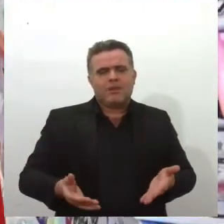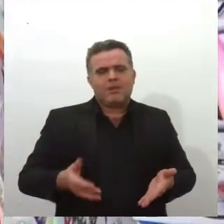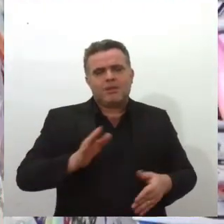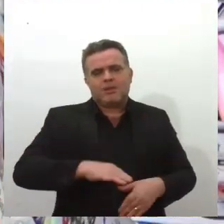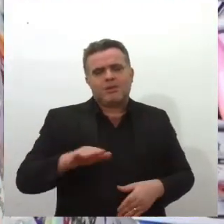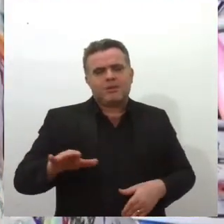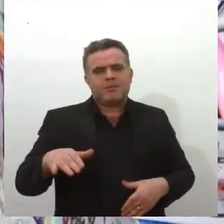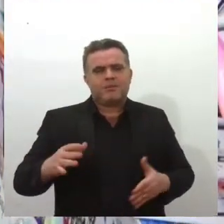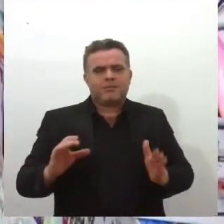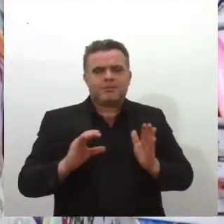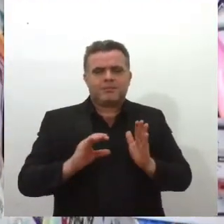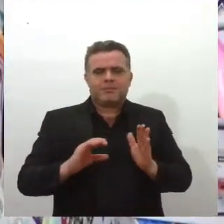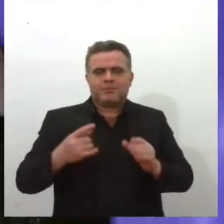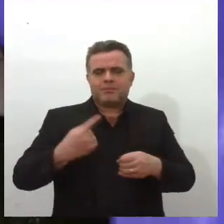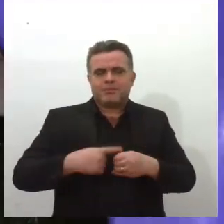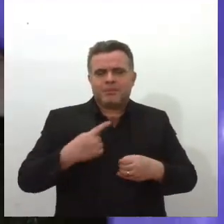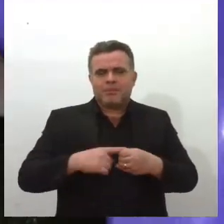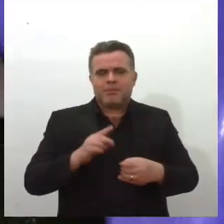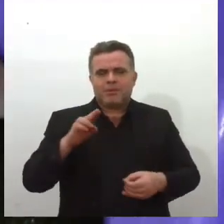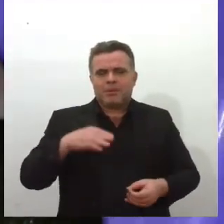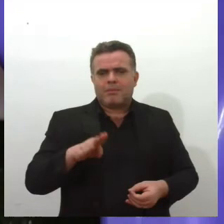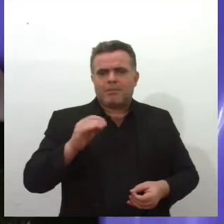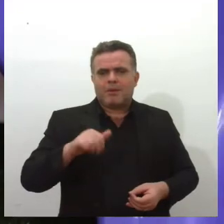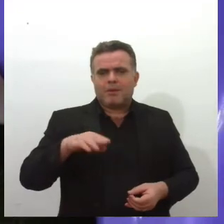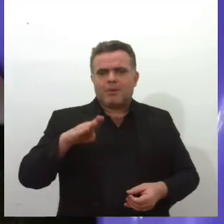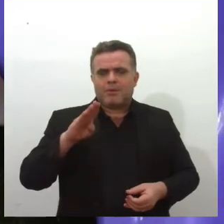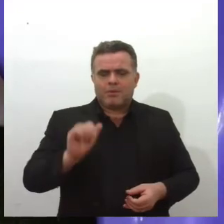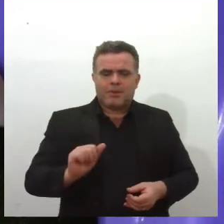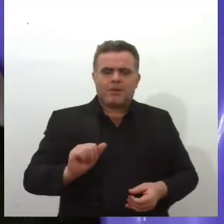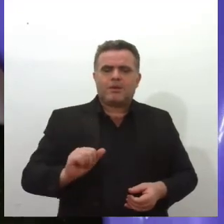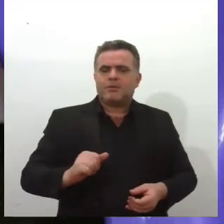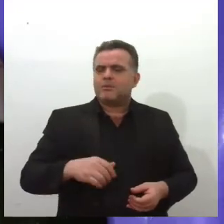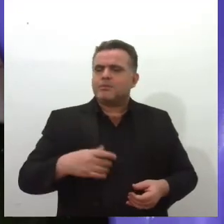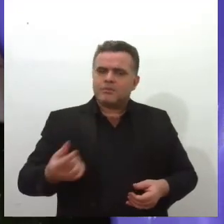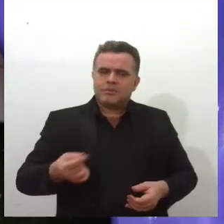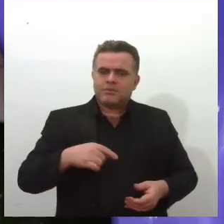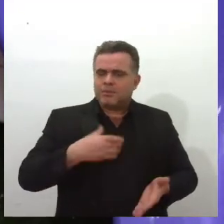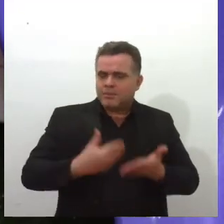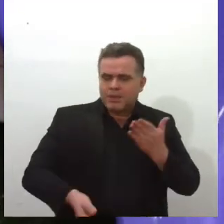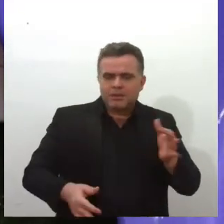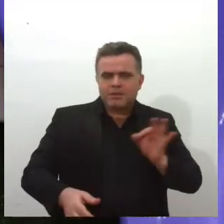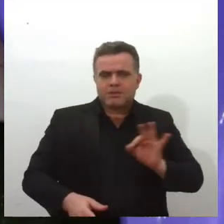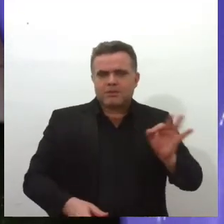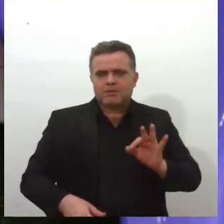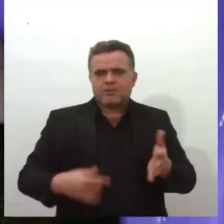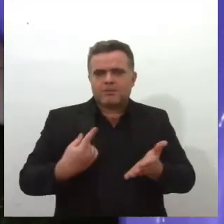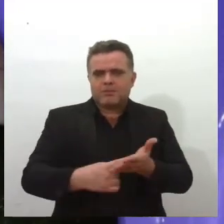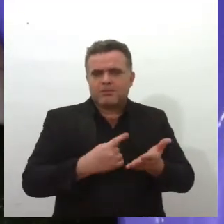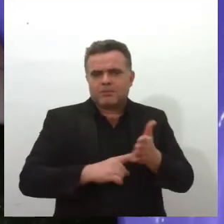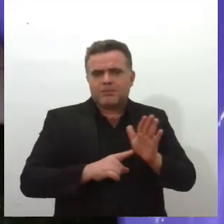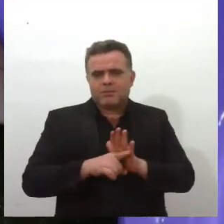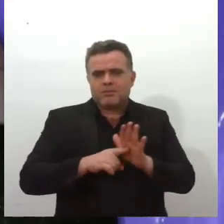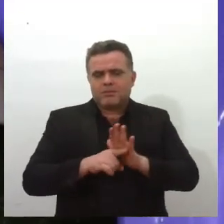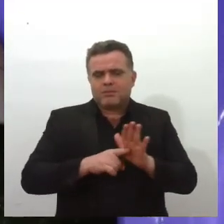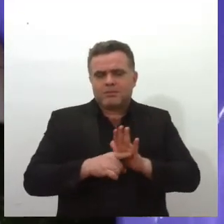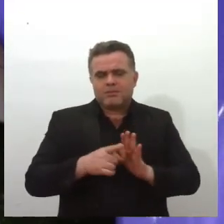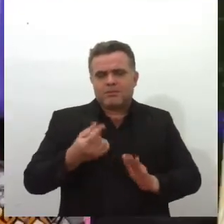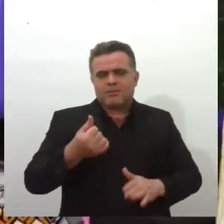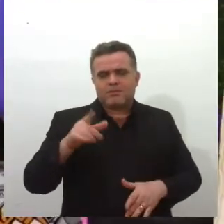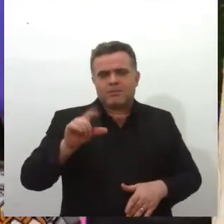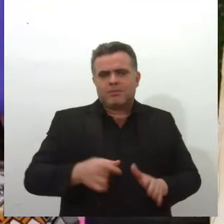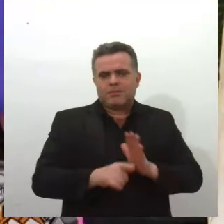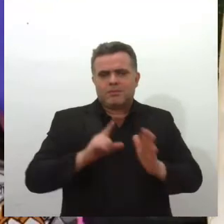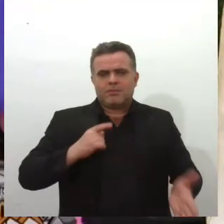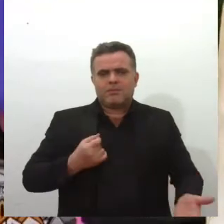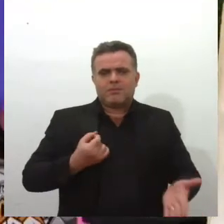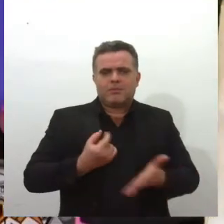no município de Umbaúba. Para ninguém ficar sem o brinquedo, o jeito é pesquisar antes de comprar.